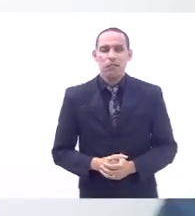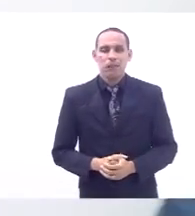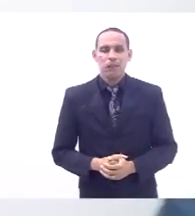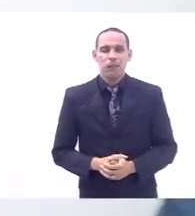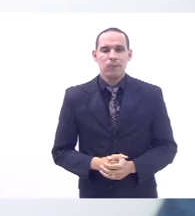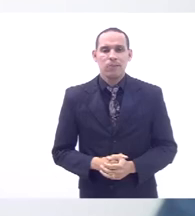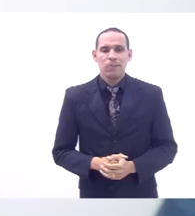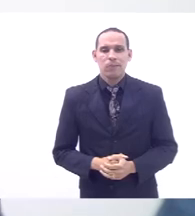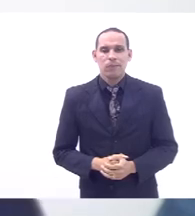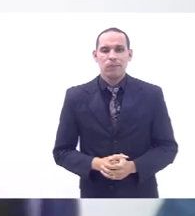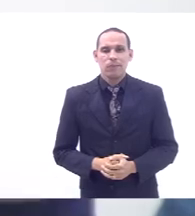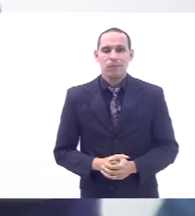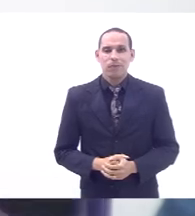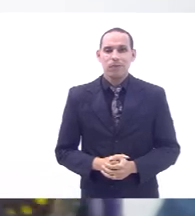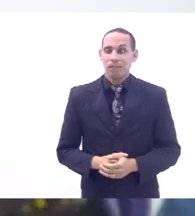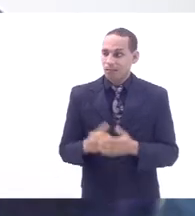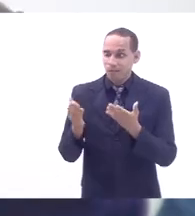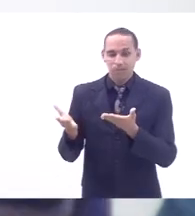Nosso Senhor que está aqui